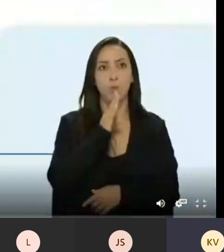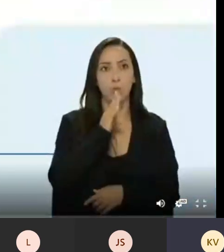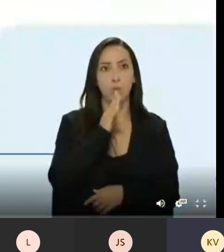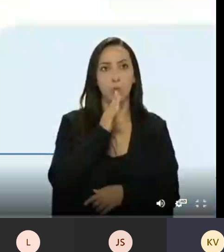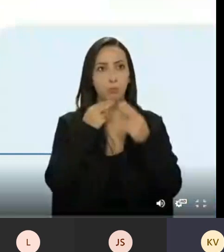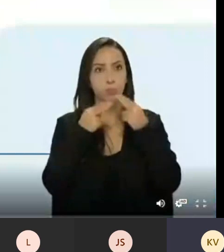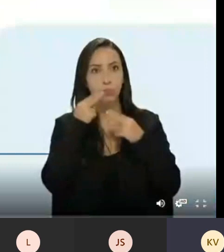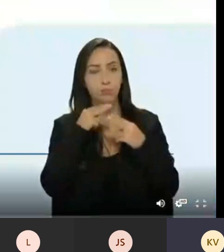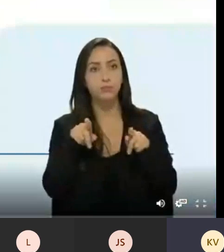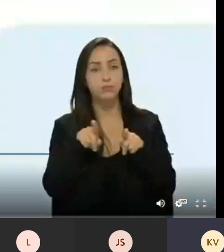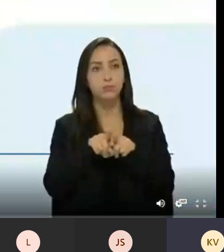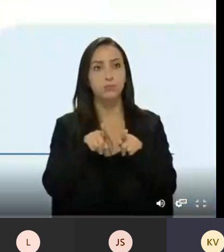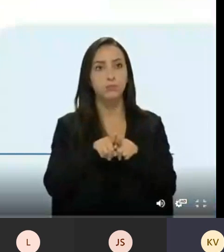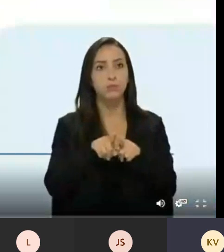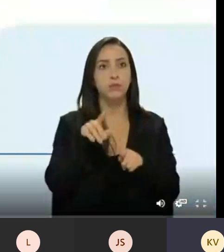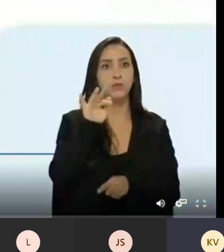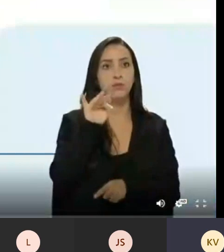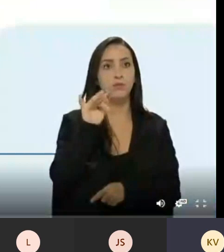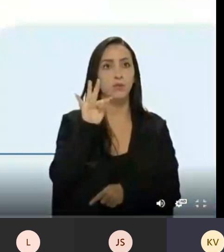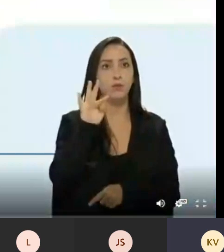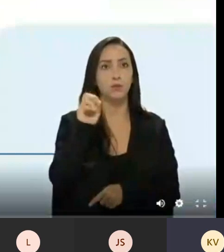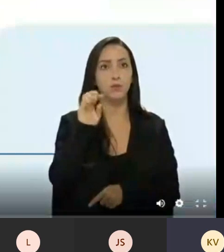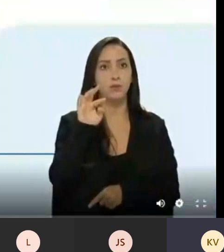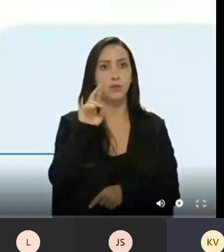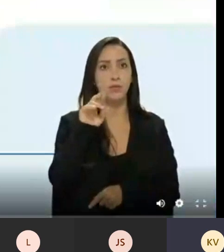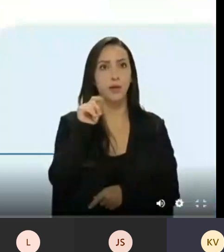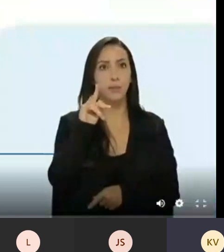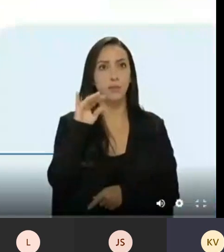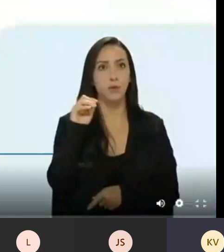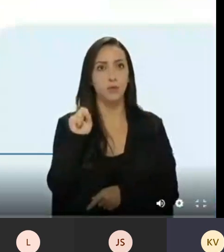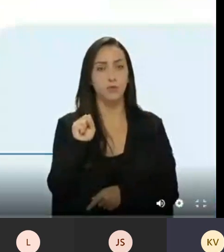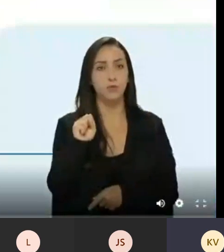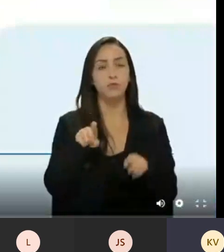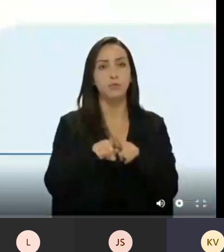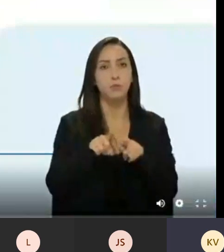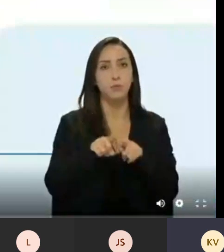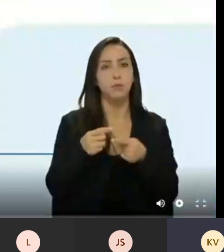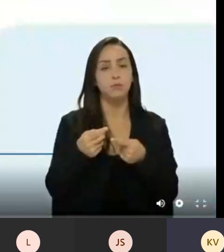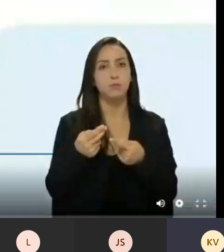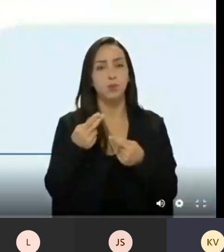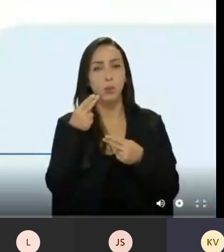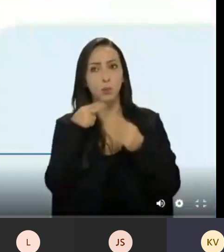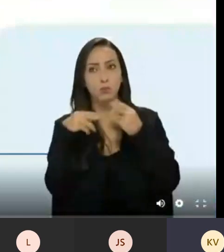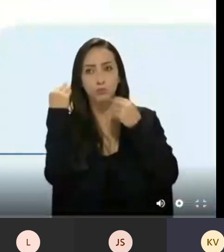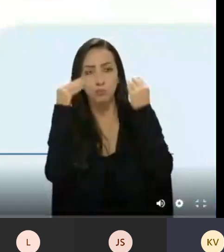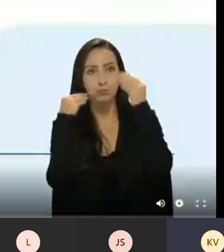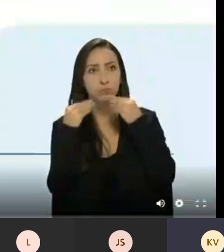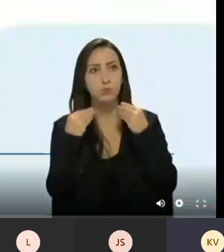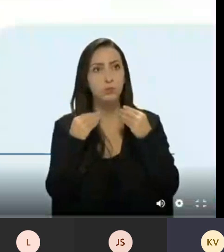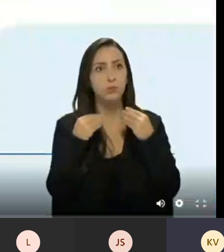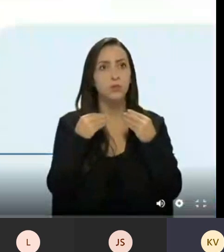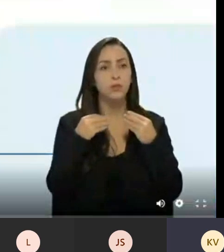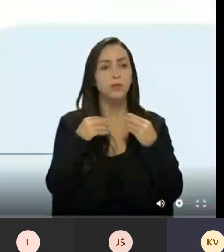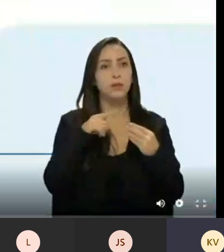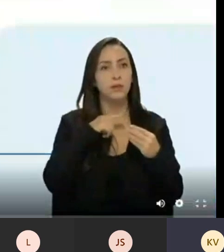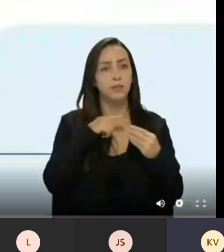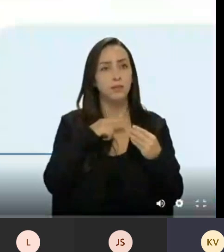conhecer os nutrientes, os fitoterápicos e os nutricosméticos que estão disponíveis no mercado, que